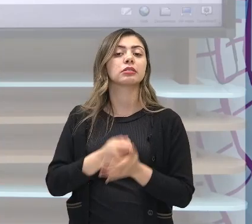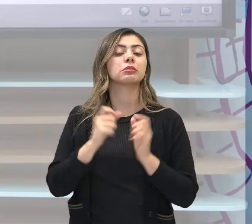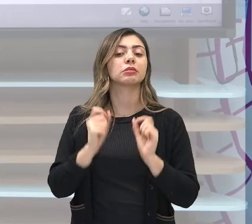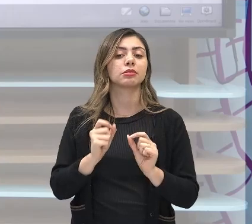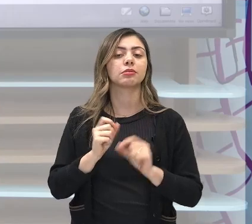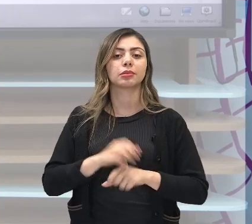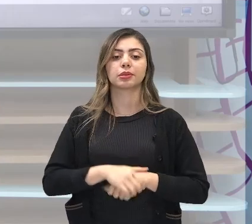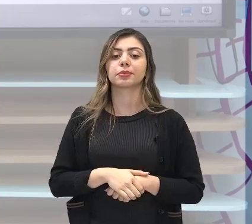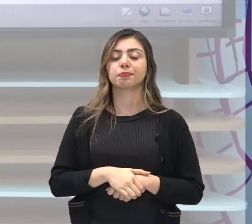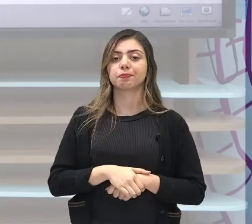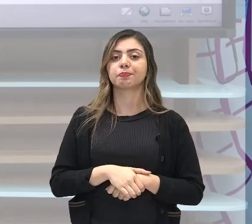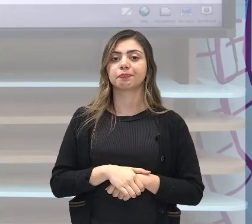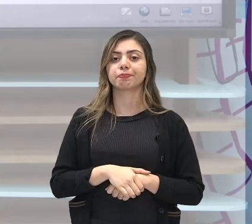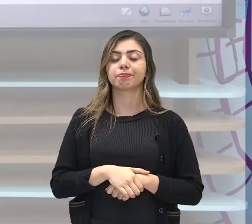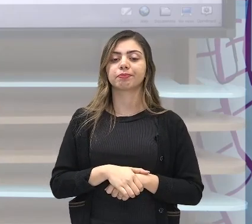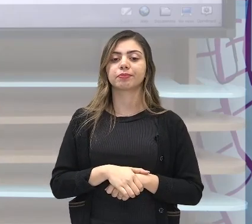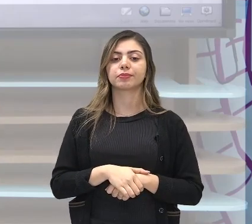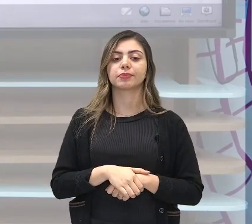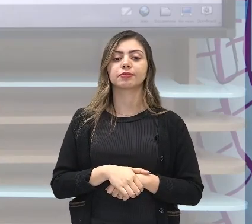foi justamente o quê?